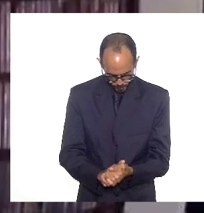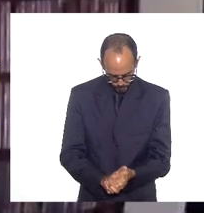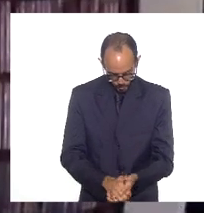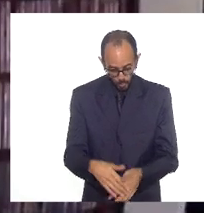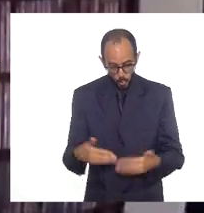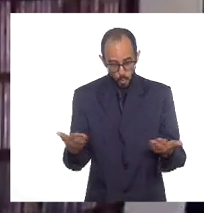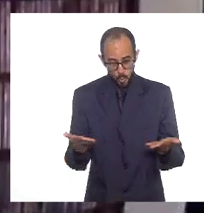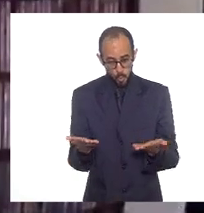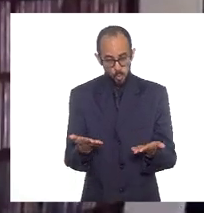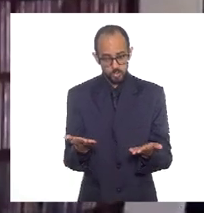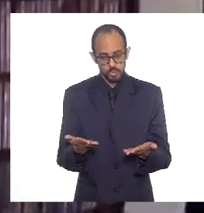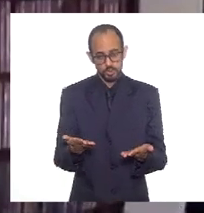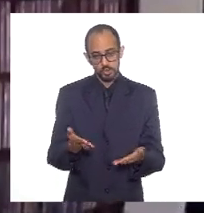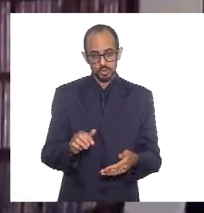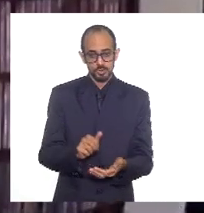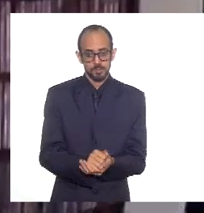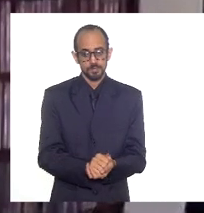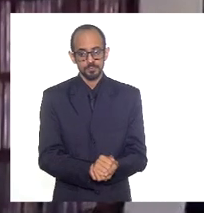mesmo,